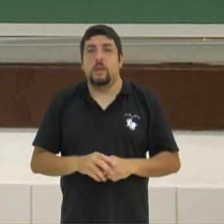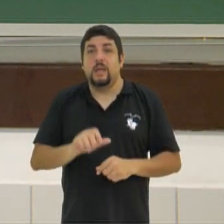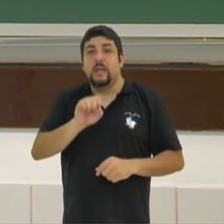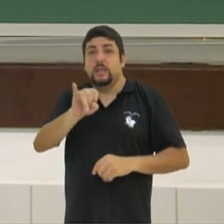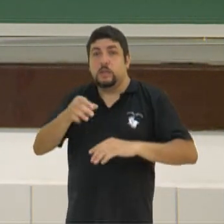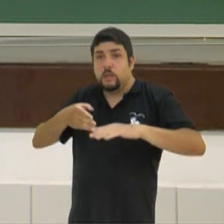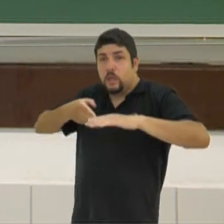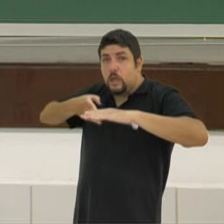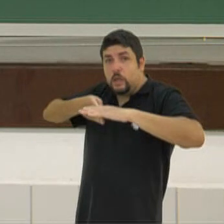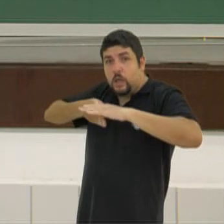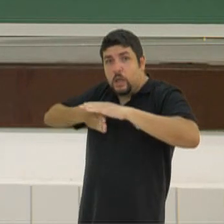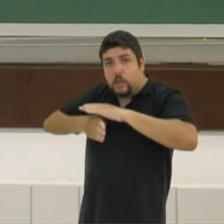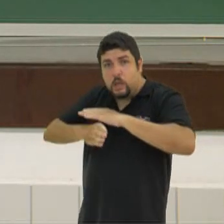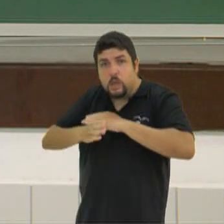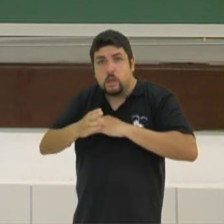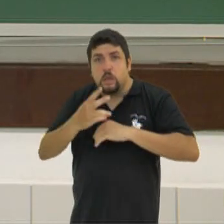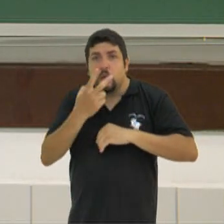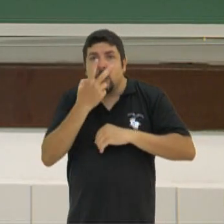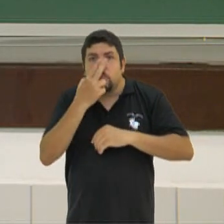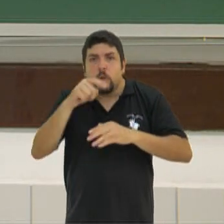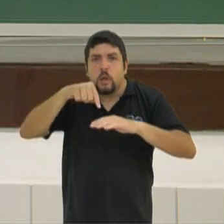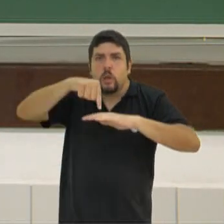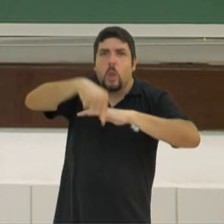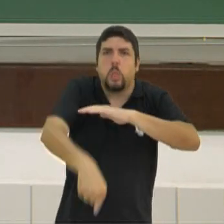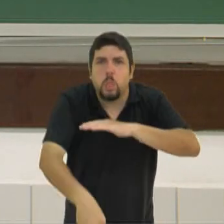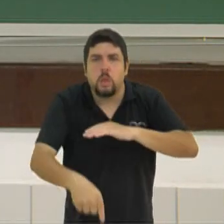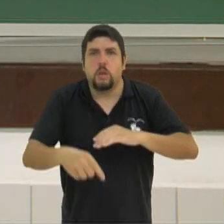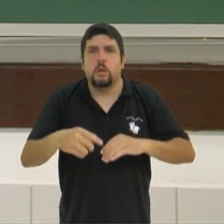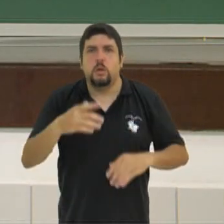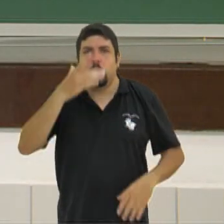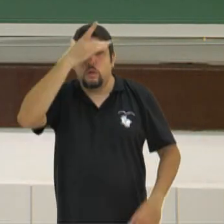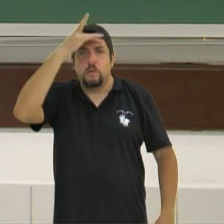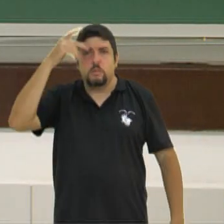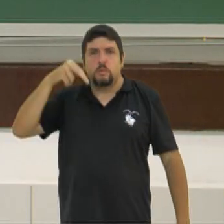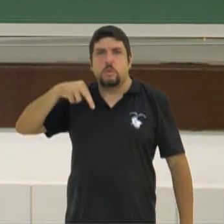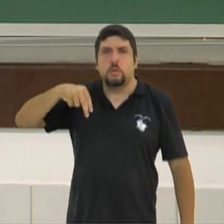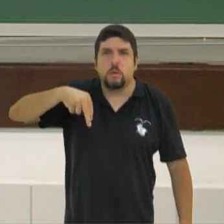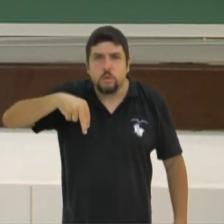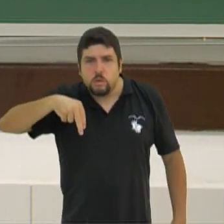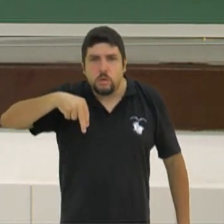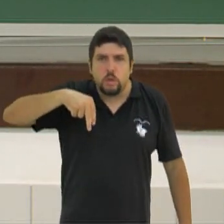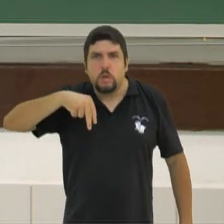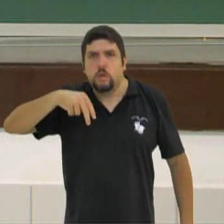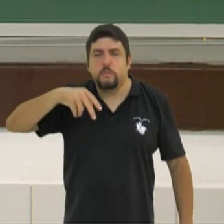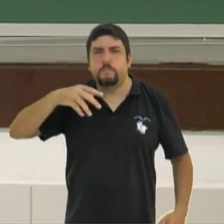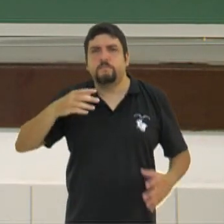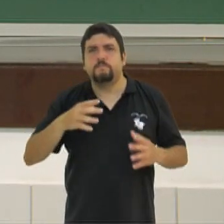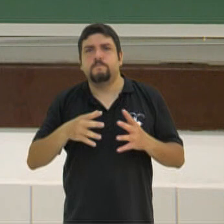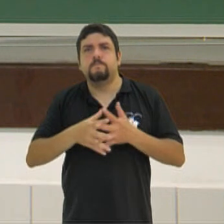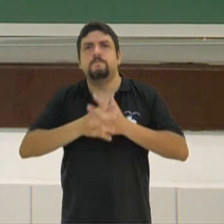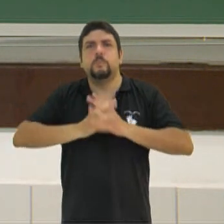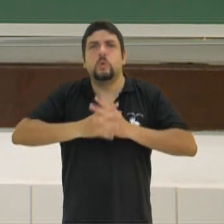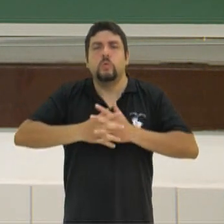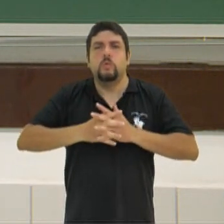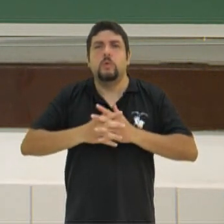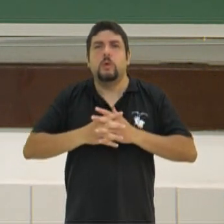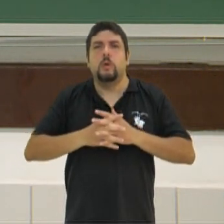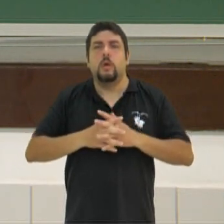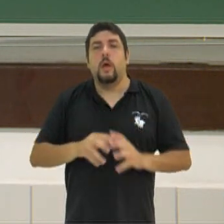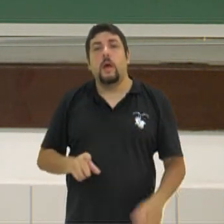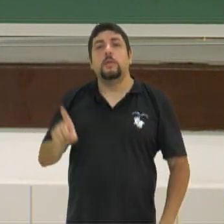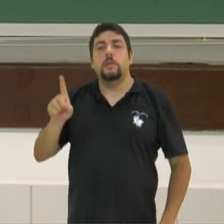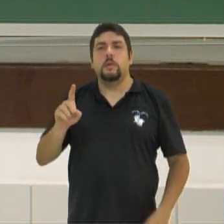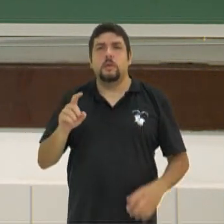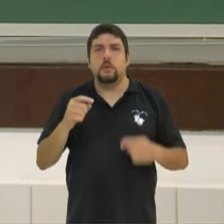nesse corredor de ter um buraco, né? A pessoa fica até meio confusa ali olhando para essa imagem. Por quê? Isso é ilusão de ótica.